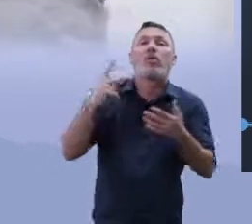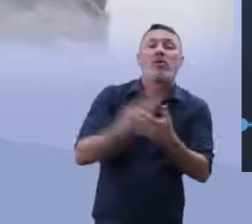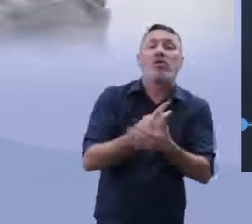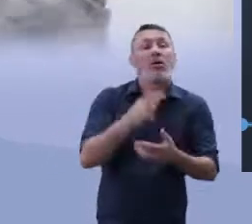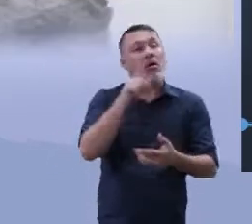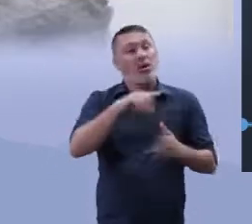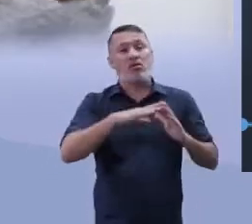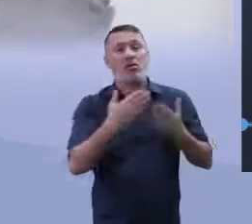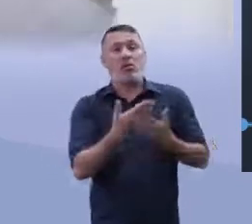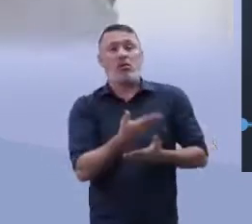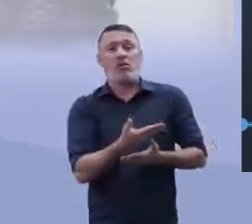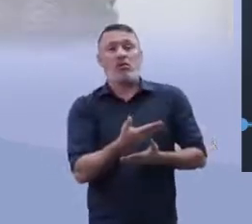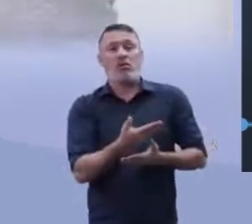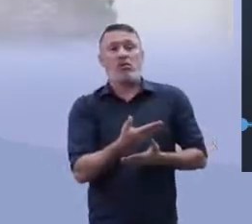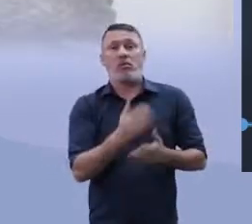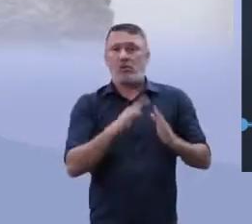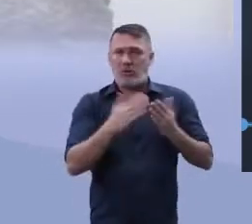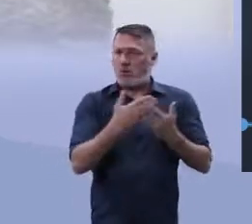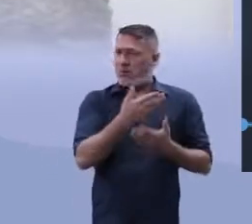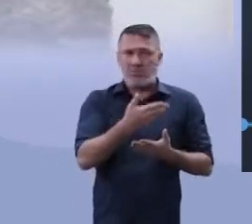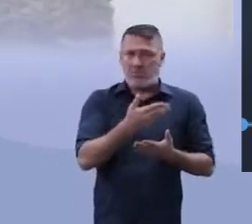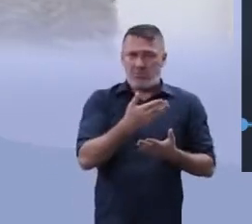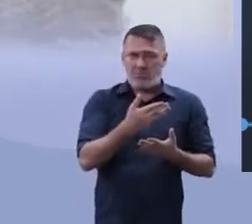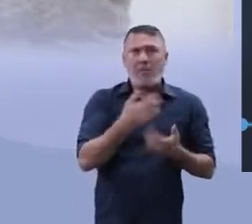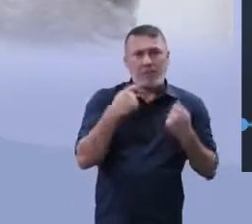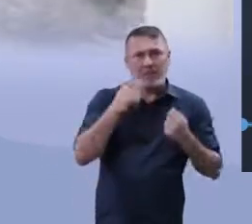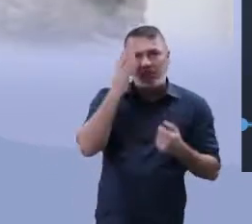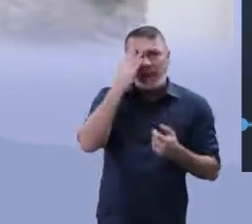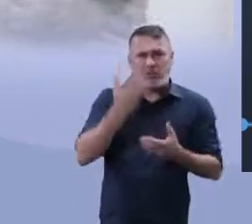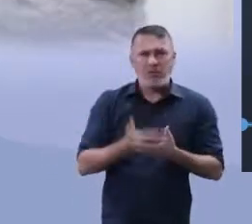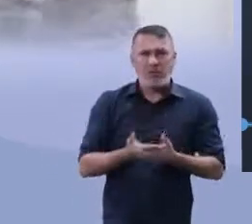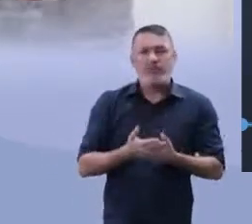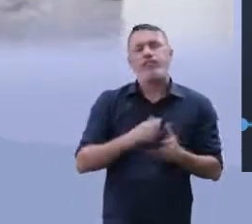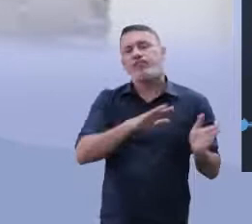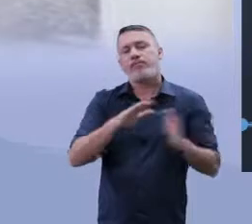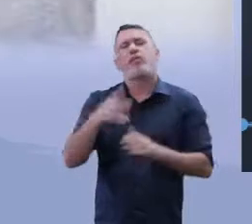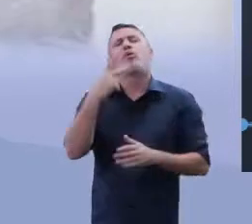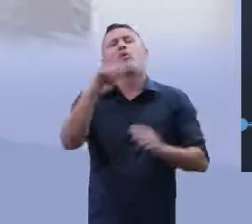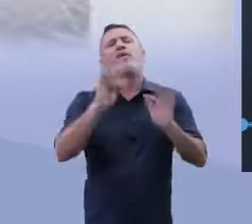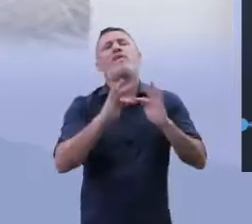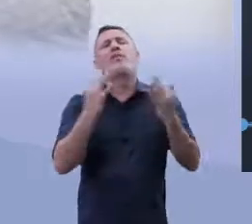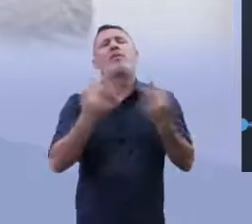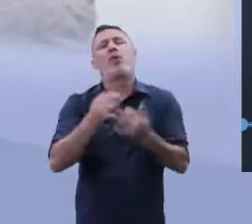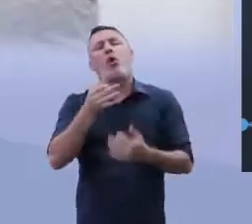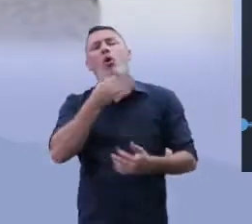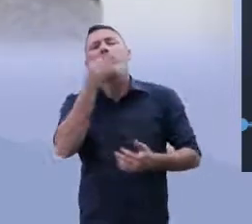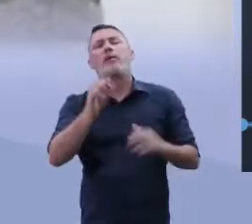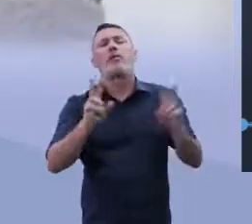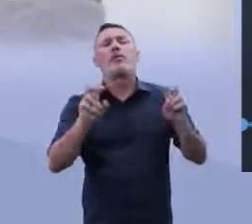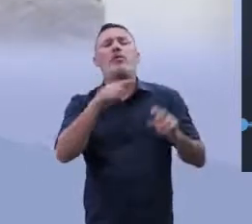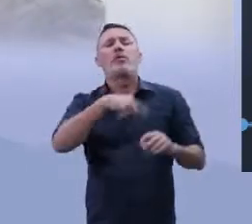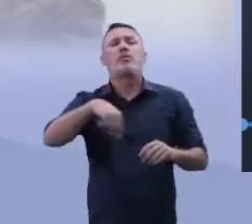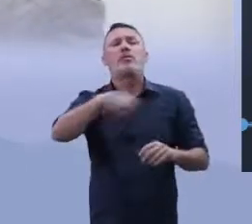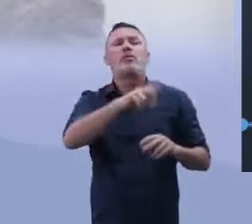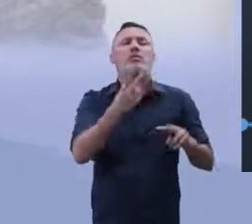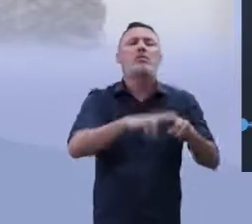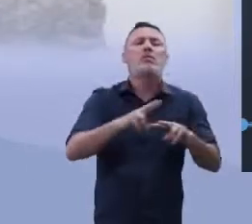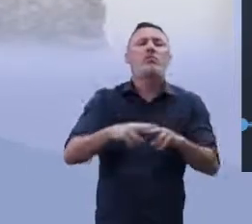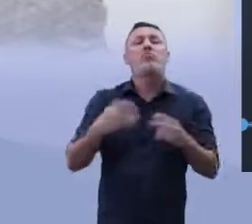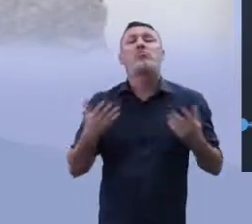São vocês. E por que a escola não está preparada para isso? Qual é a visão da sua família sobre